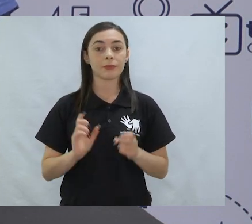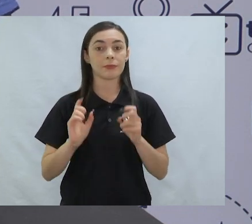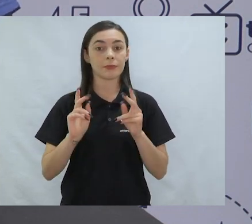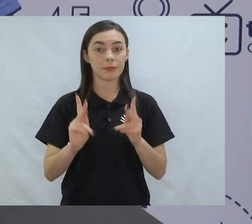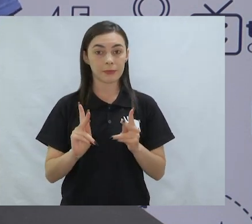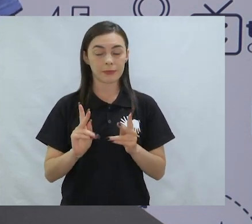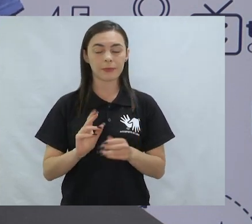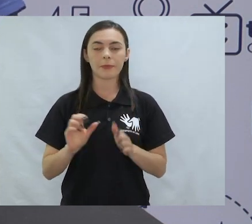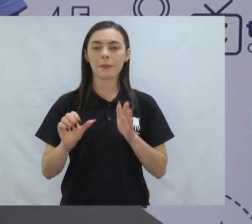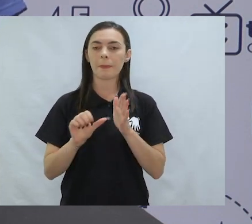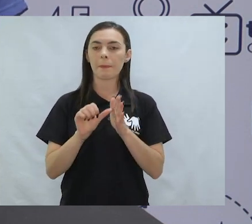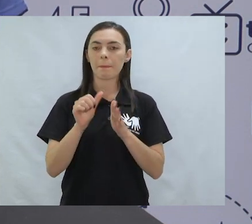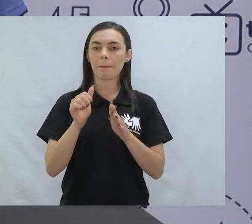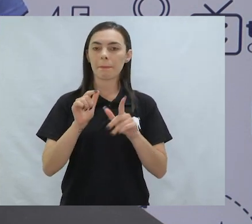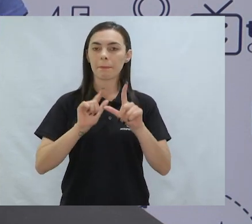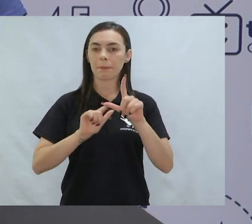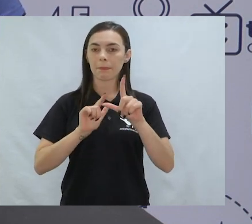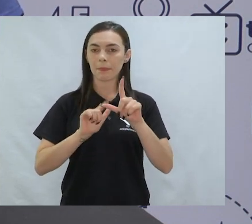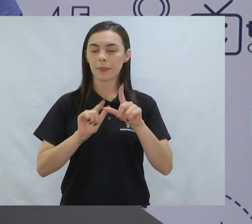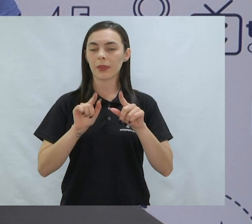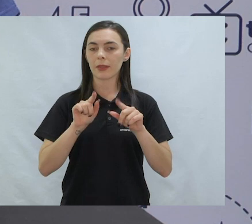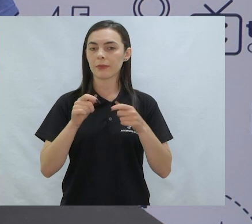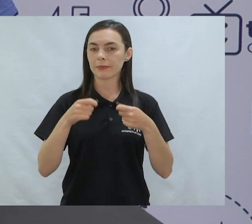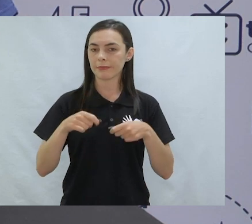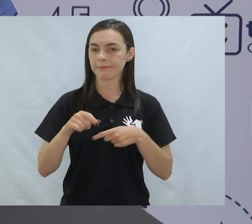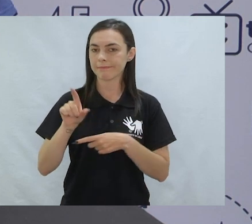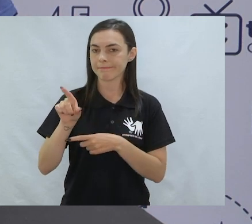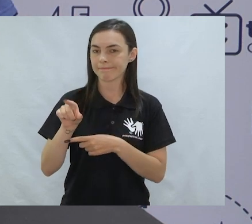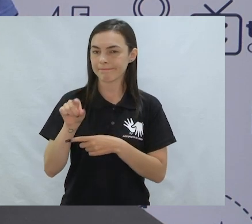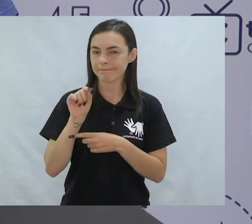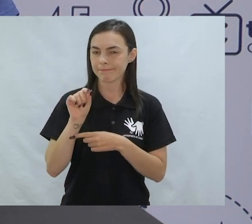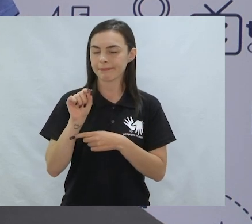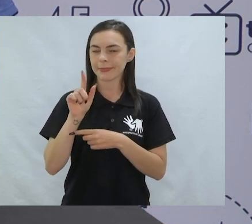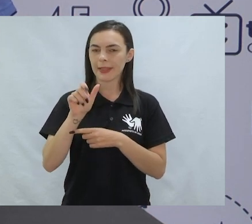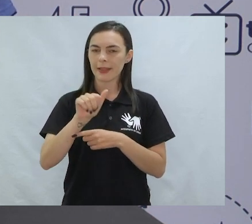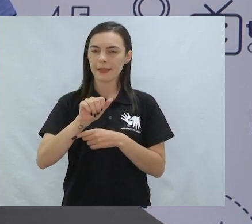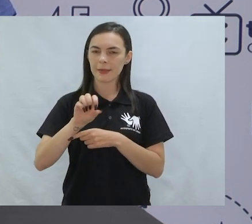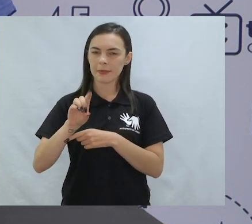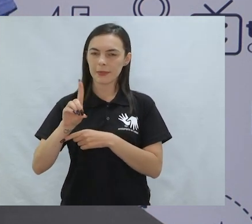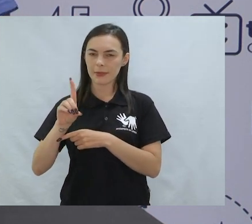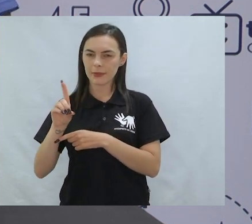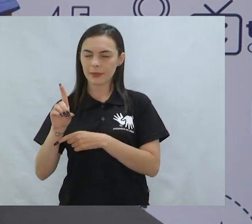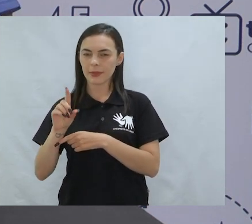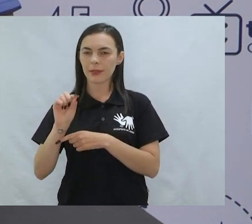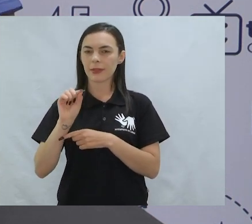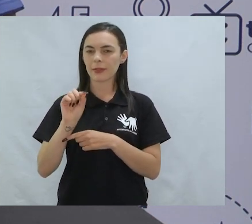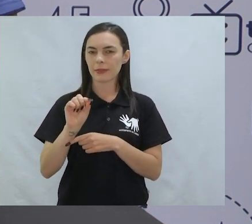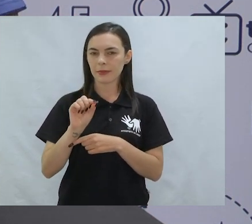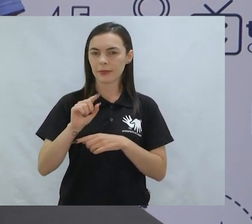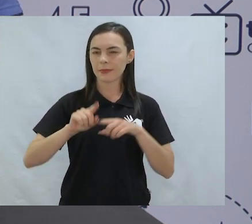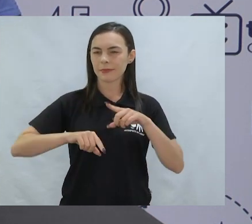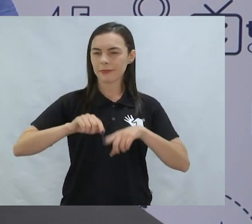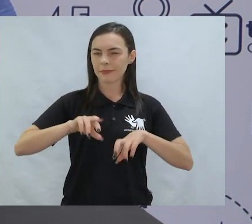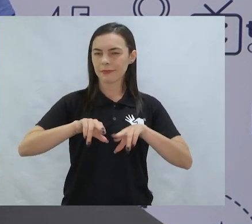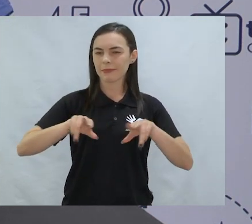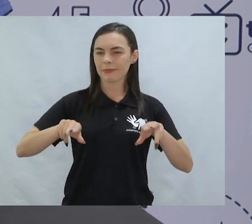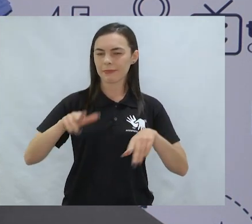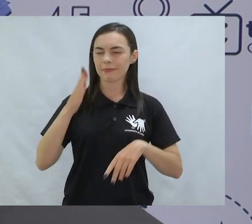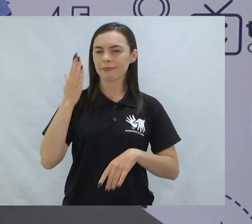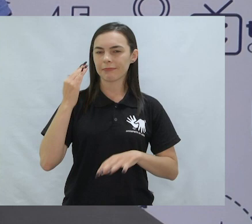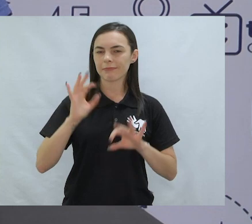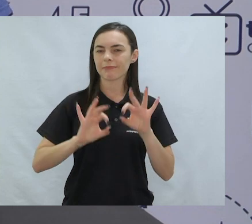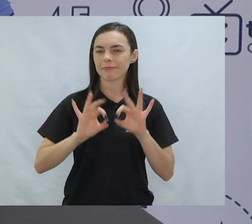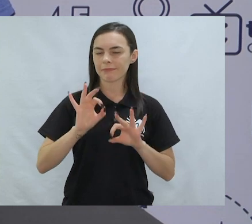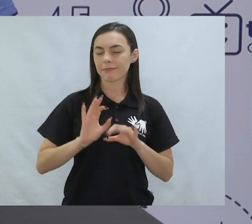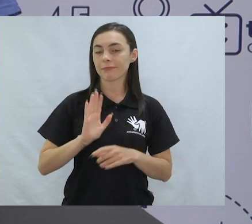jogo, ok? Então, a primeira letra que vocês vão separar lá no alfabeto móvel, que é o material que